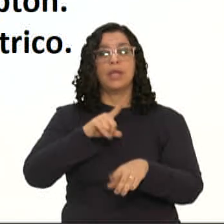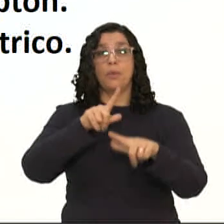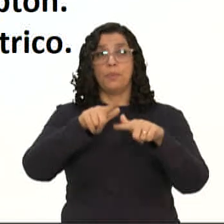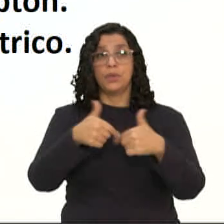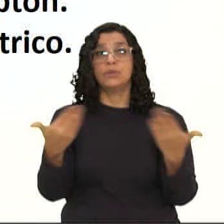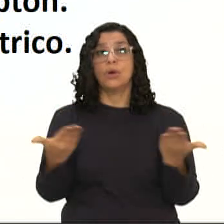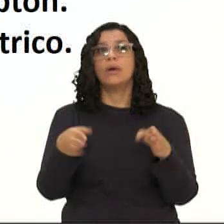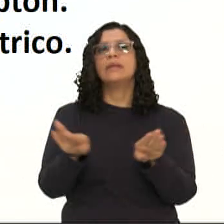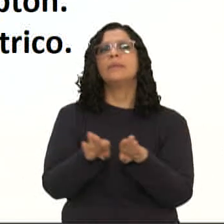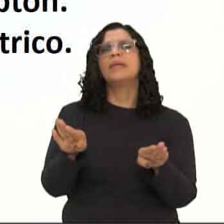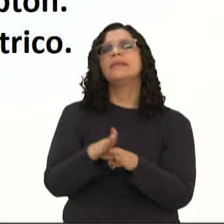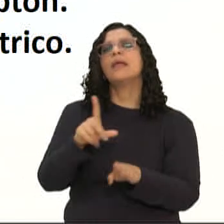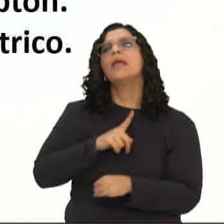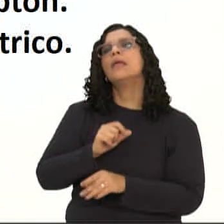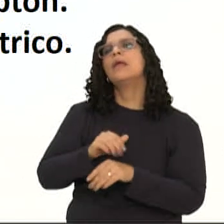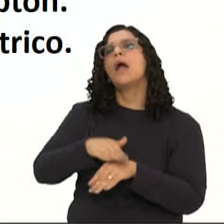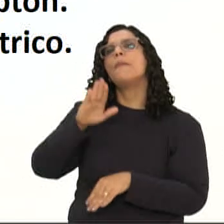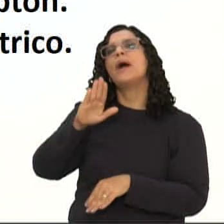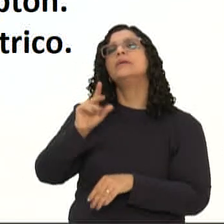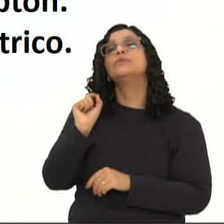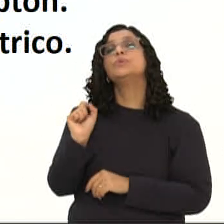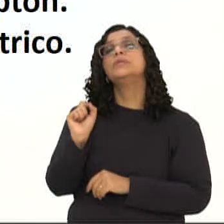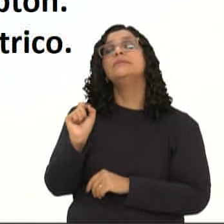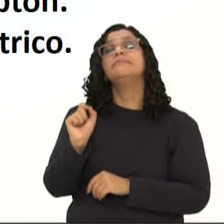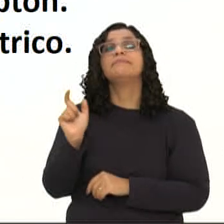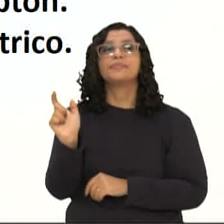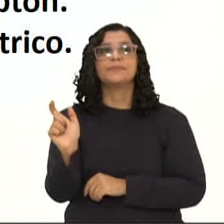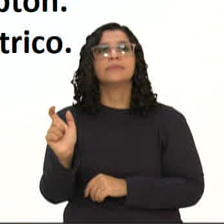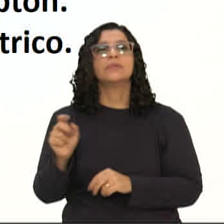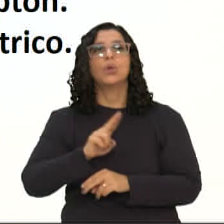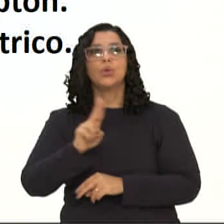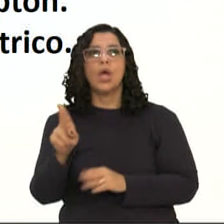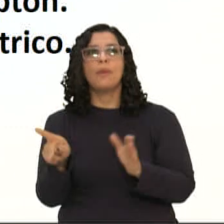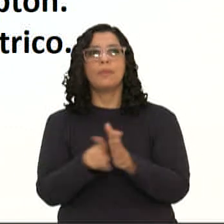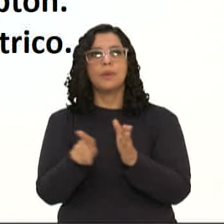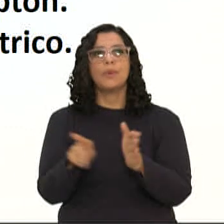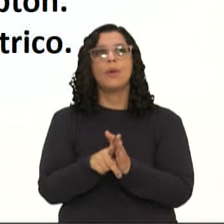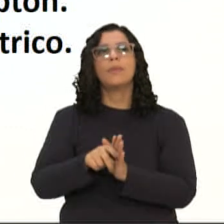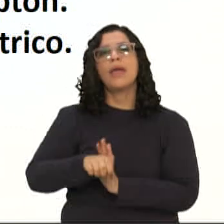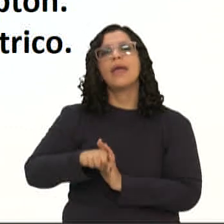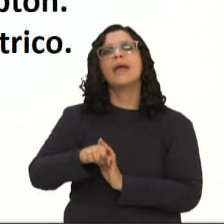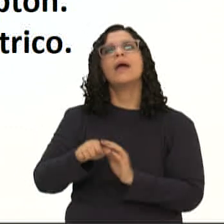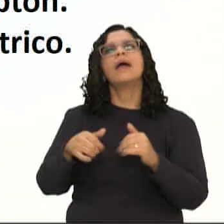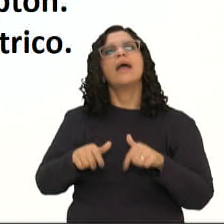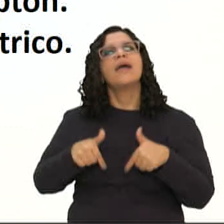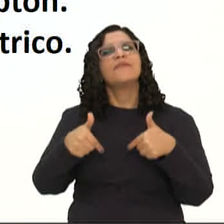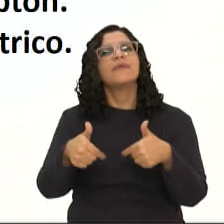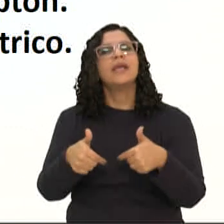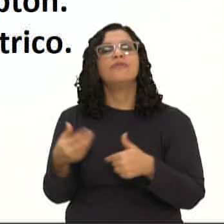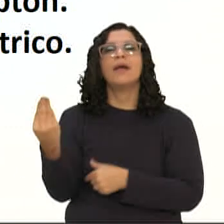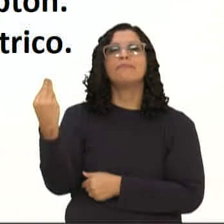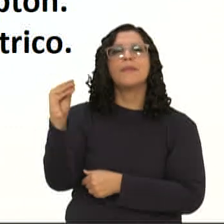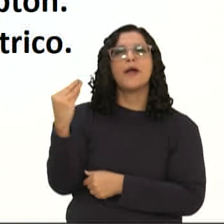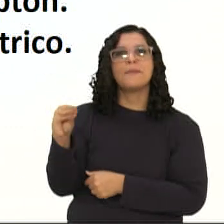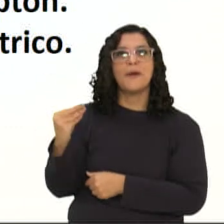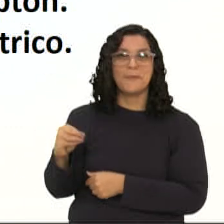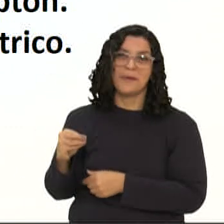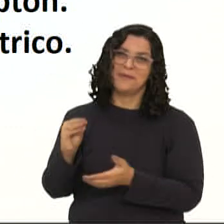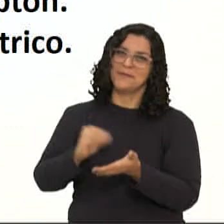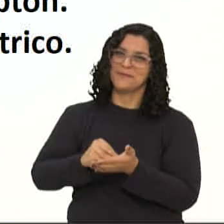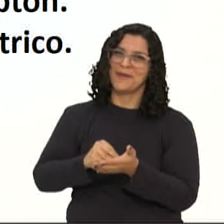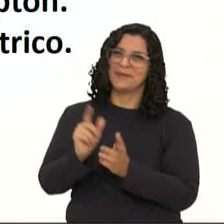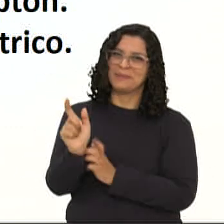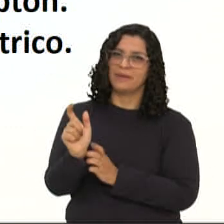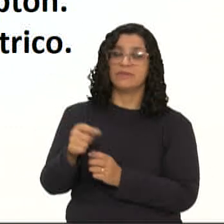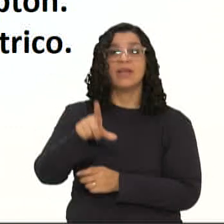há um aumento o nome que se dá a esse fenômeno, o efeito, completa as lacunas e assinala